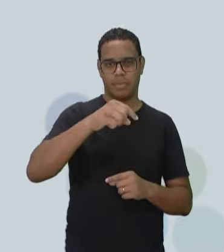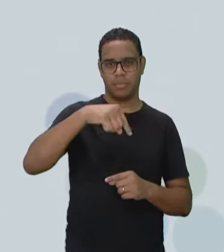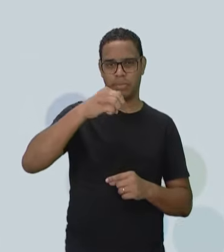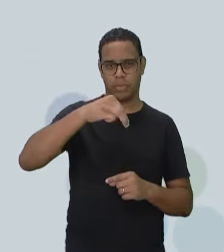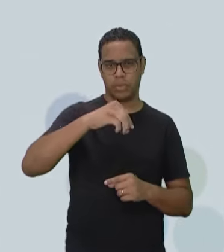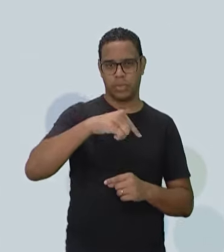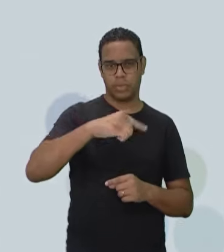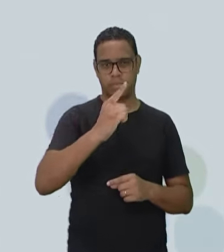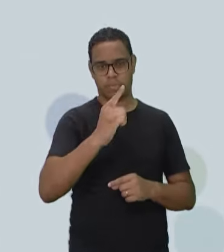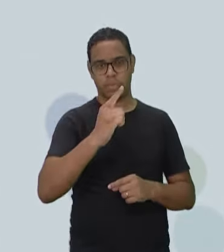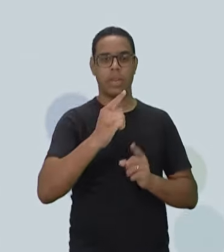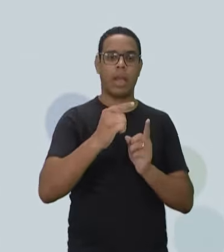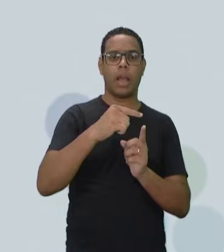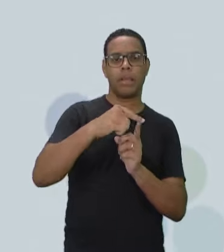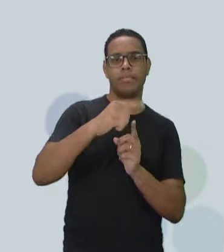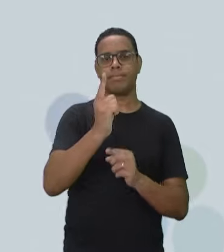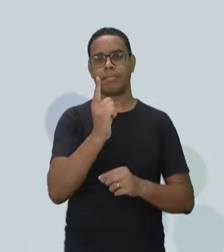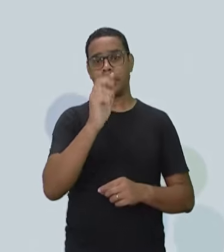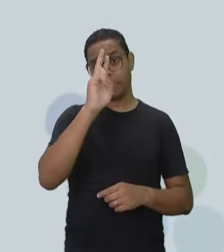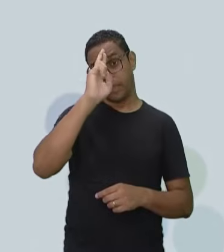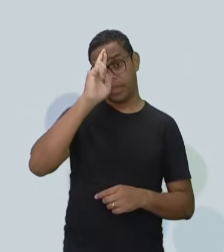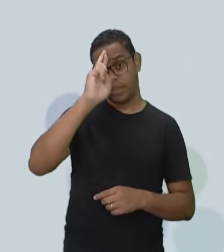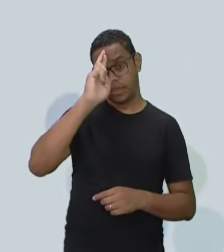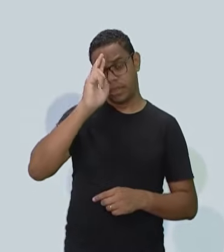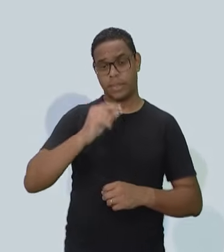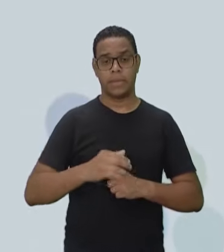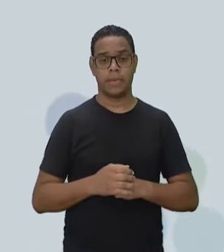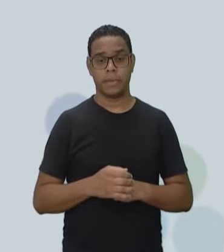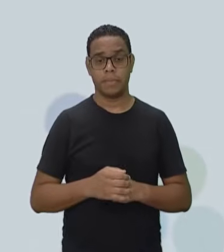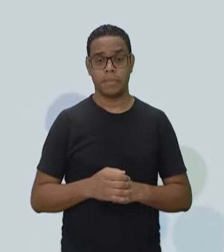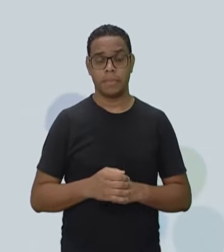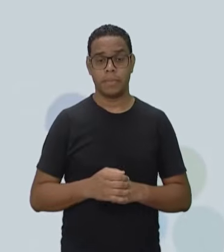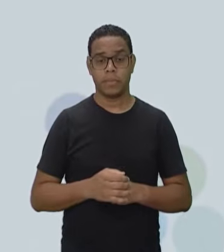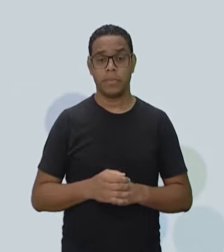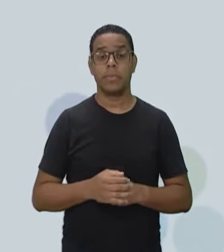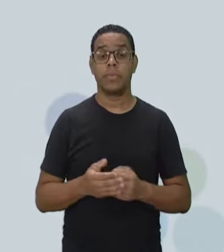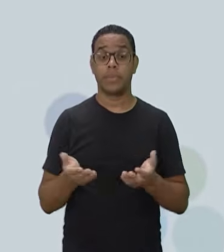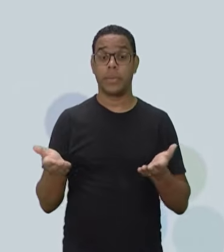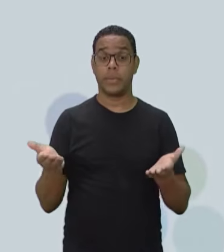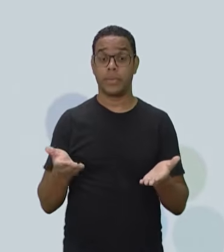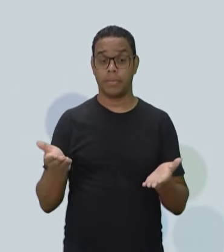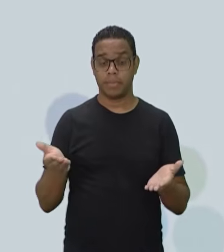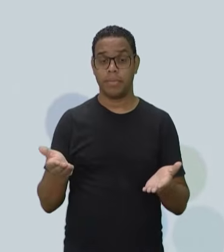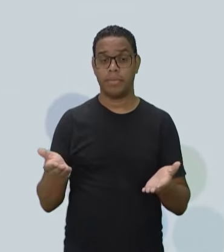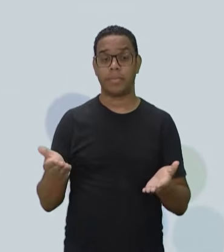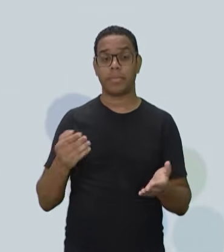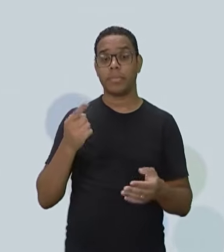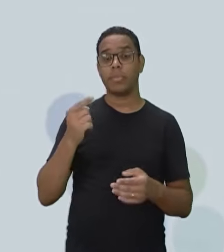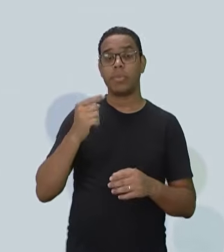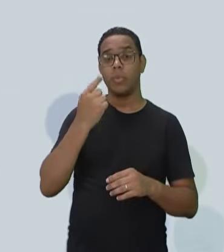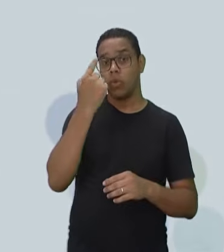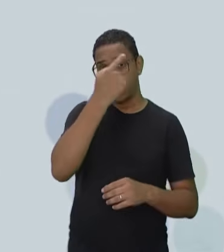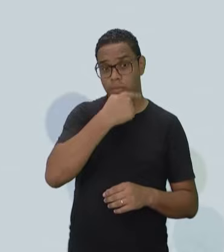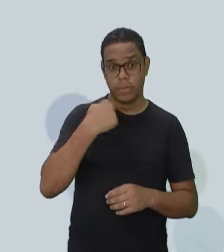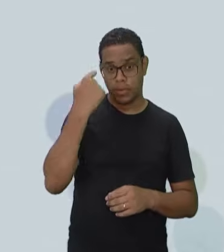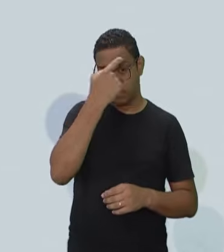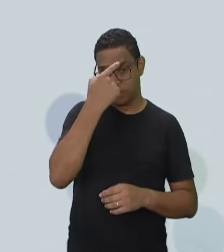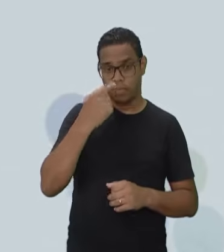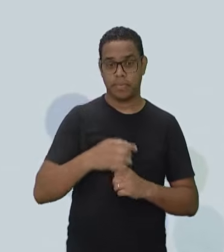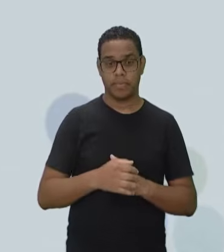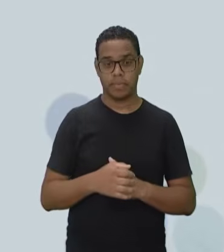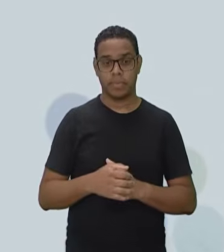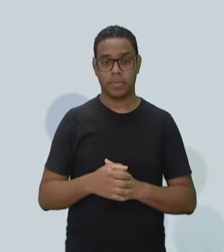então automaticamente ele avançou. E aí eu vou andar mais 1h,